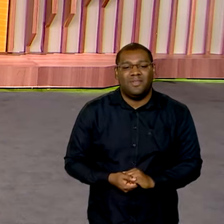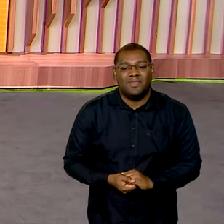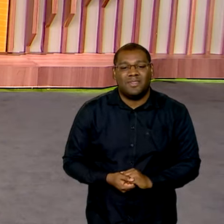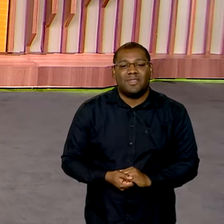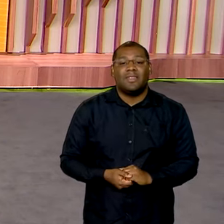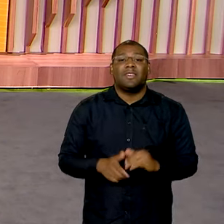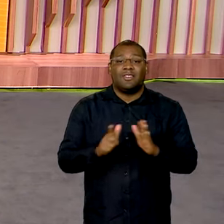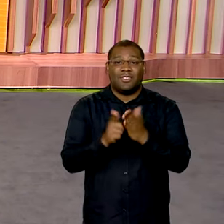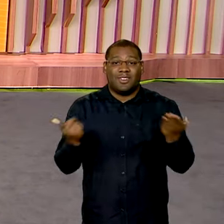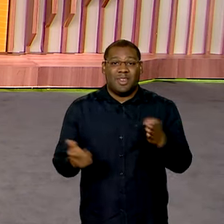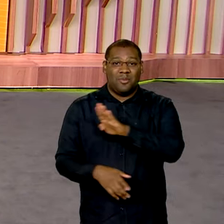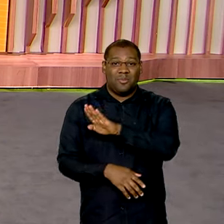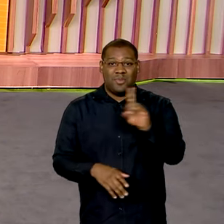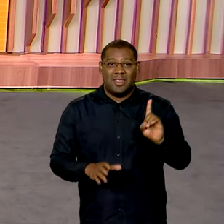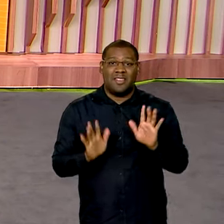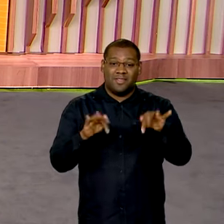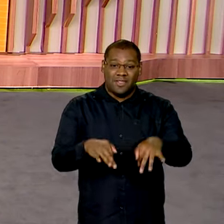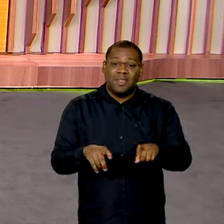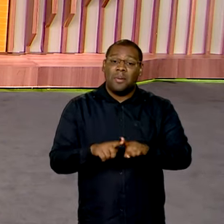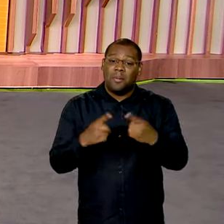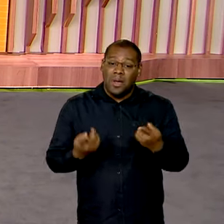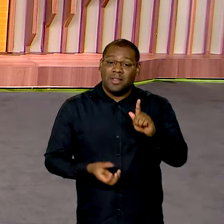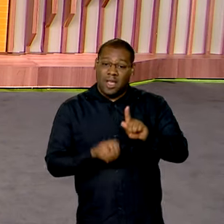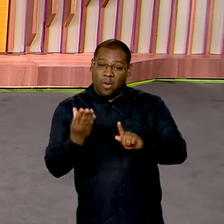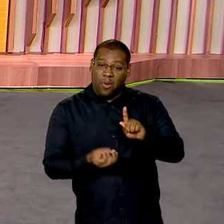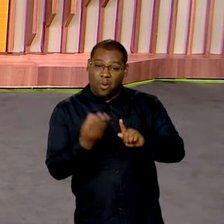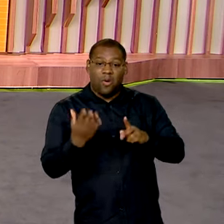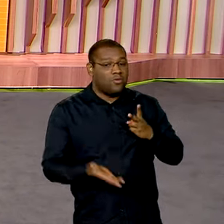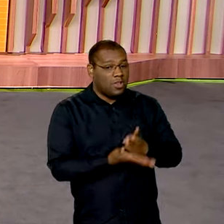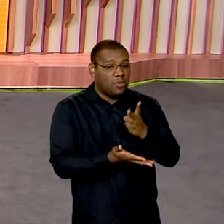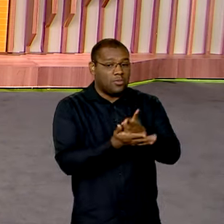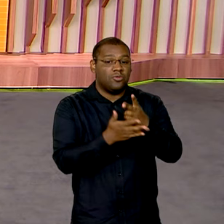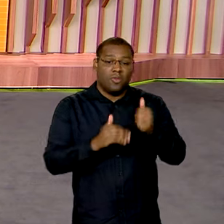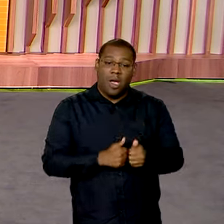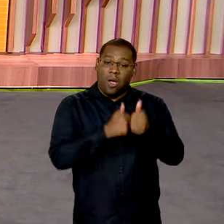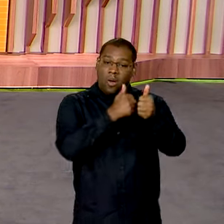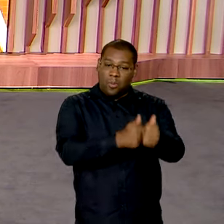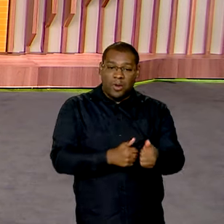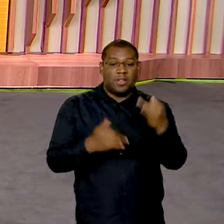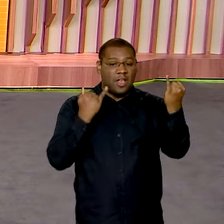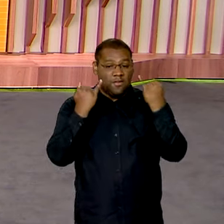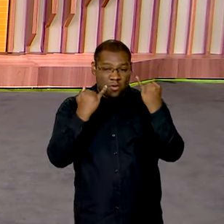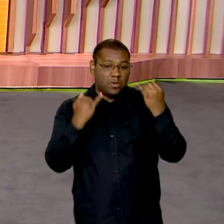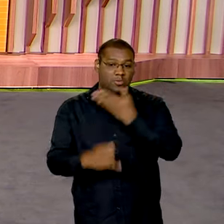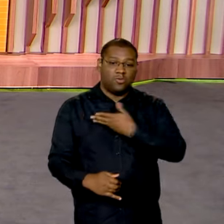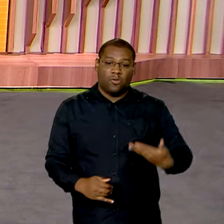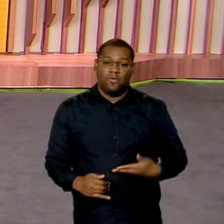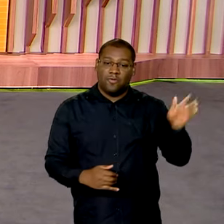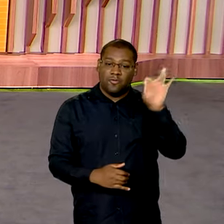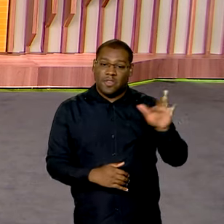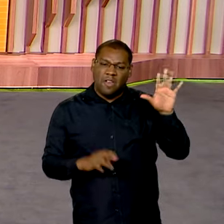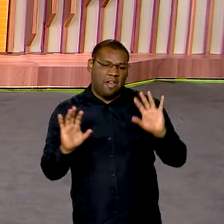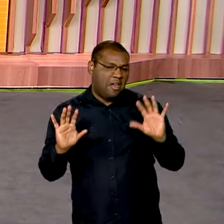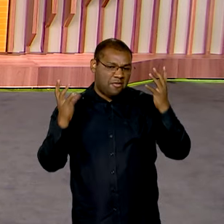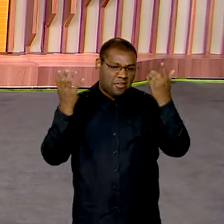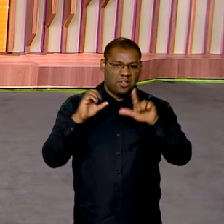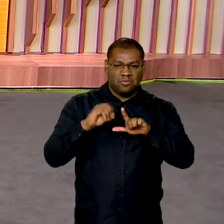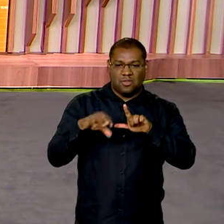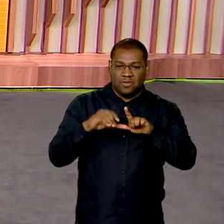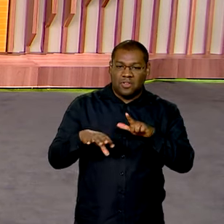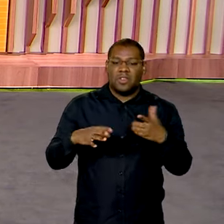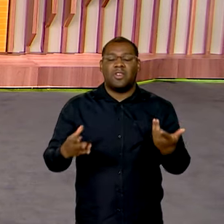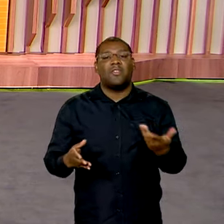Brasil em Dia fica por aqui, mas o Canal GOV segue acompanhando todas as ações do governo federal, com eventos ao vivo,